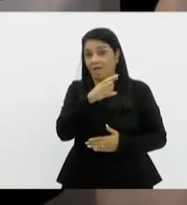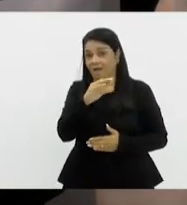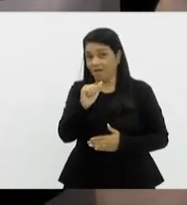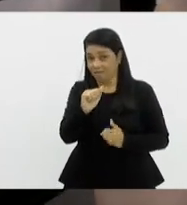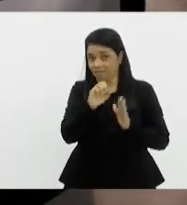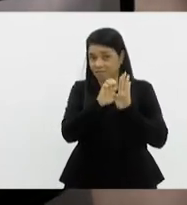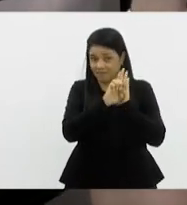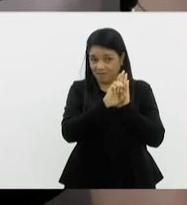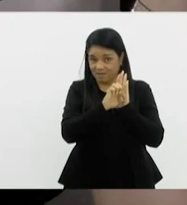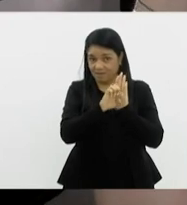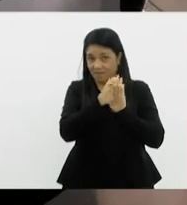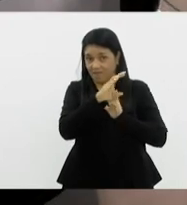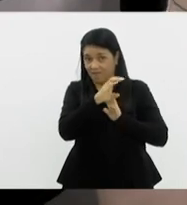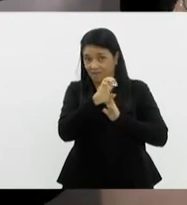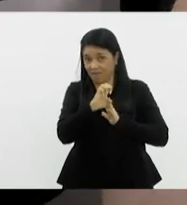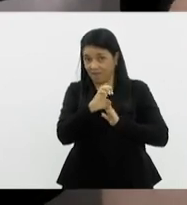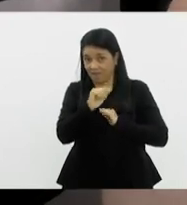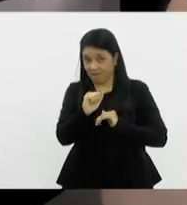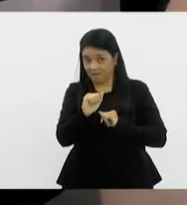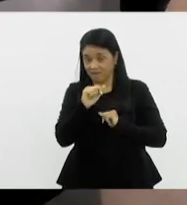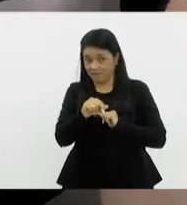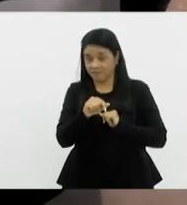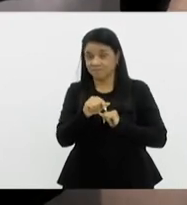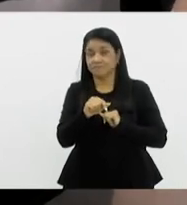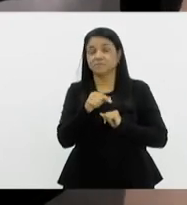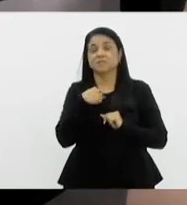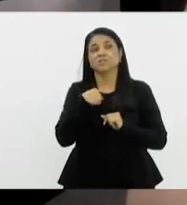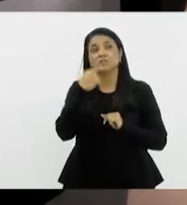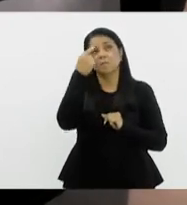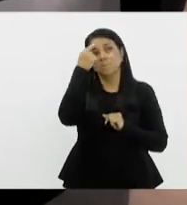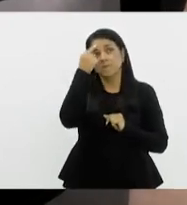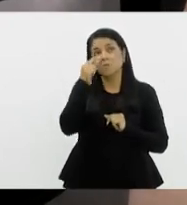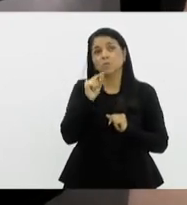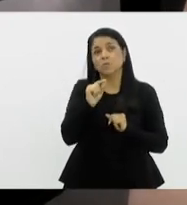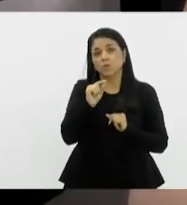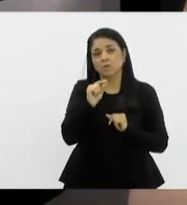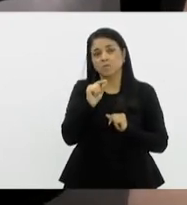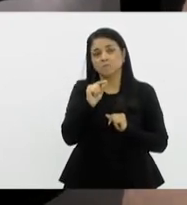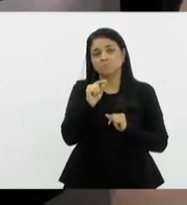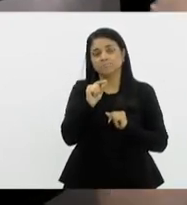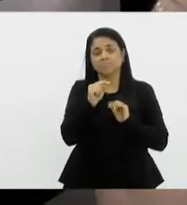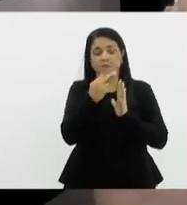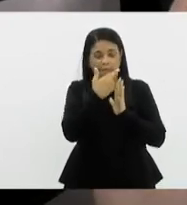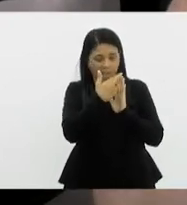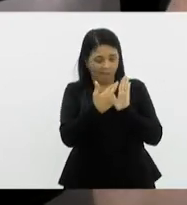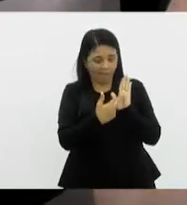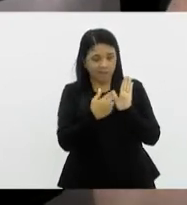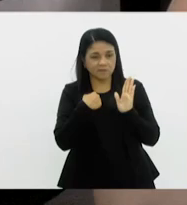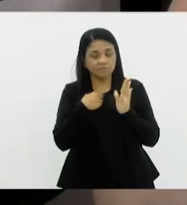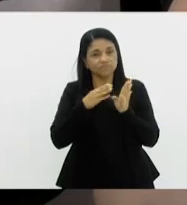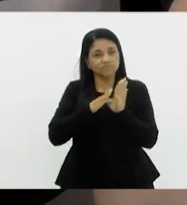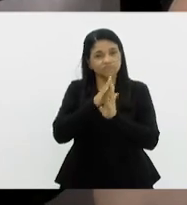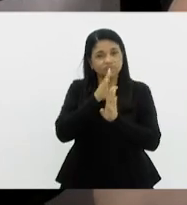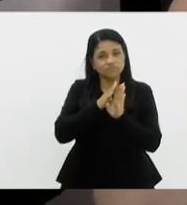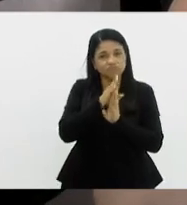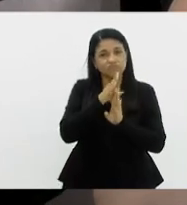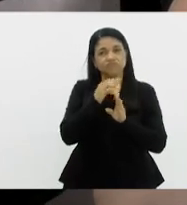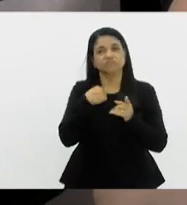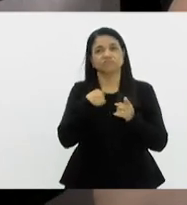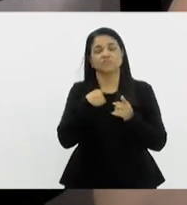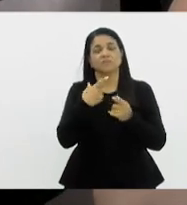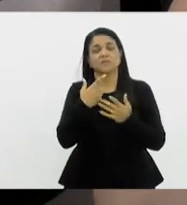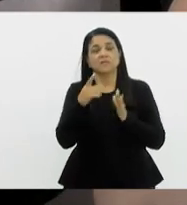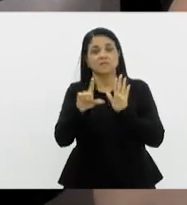a luz embaixo do guarda-chuva do ECA, a gente vai construindo normativas, legislações